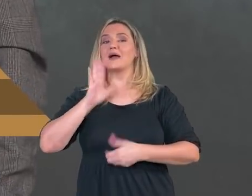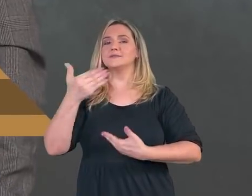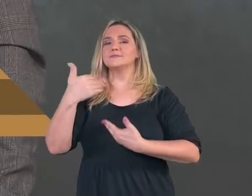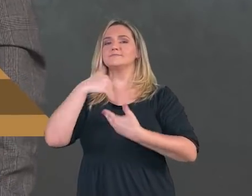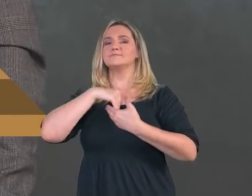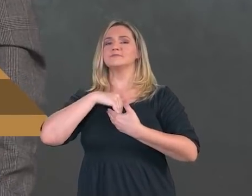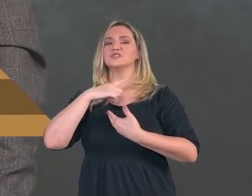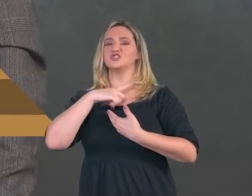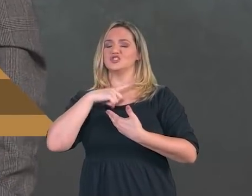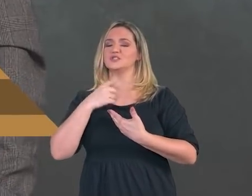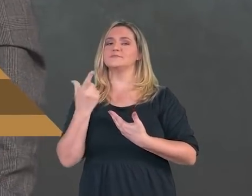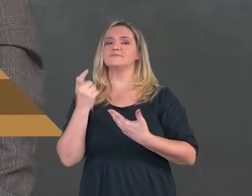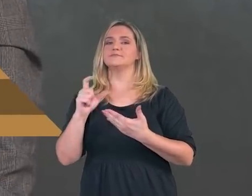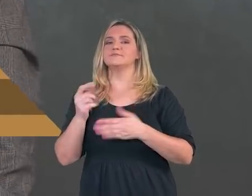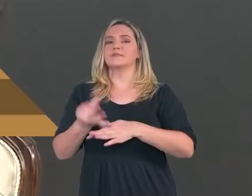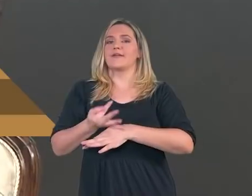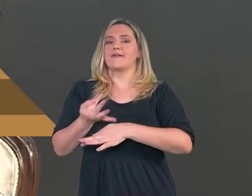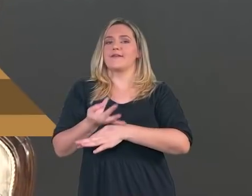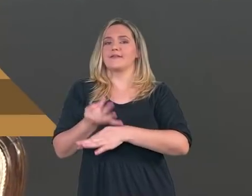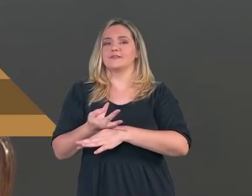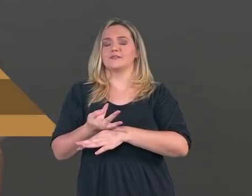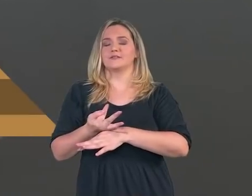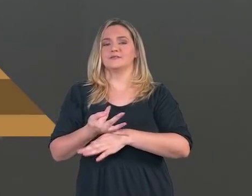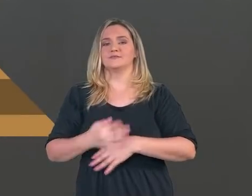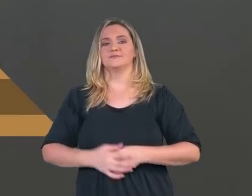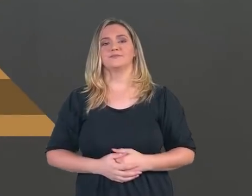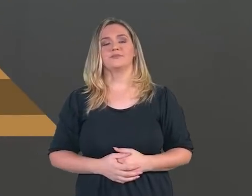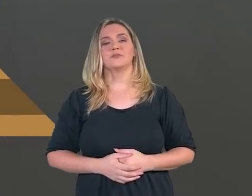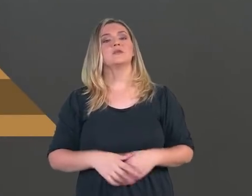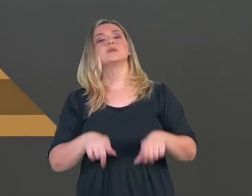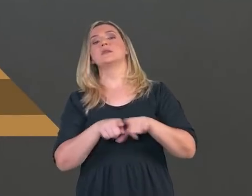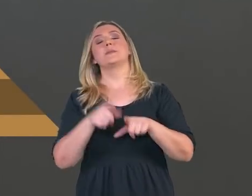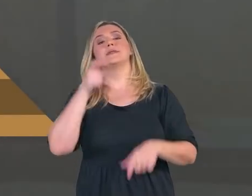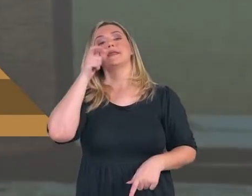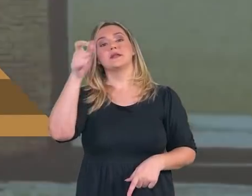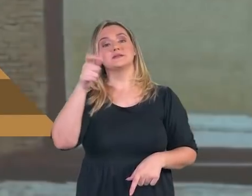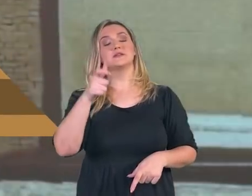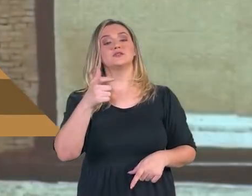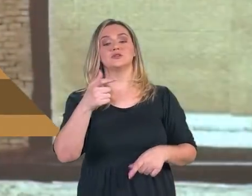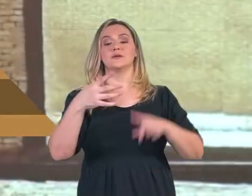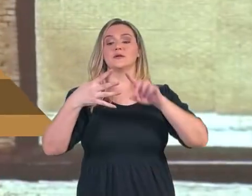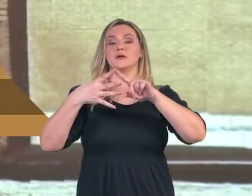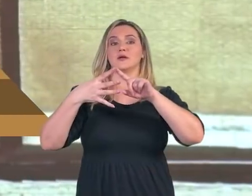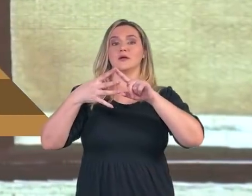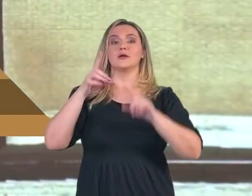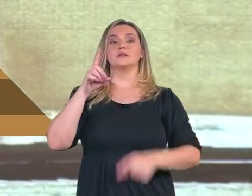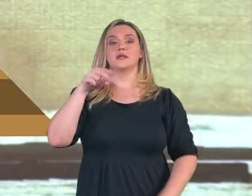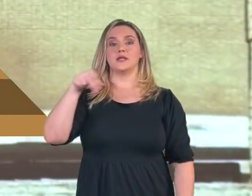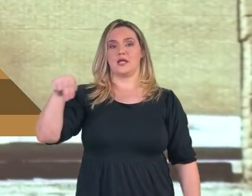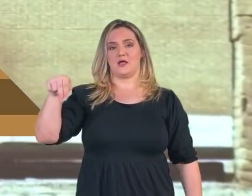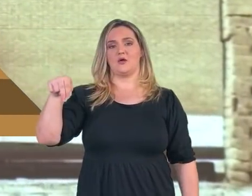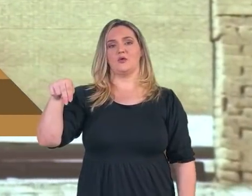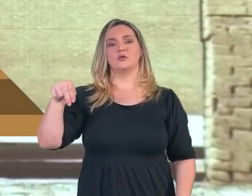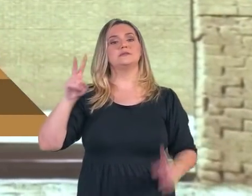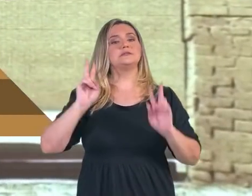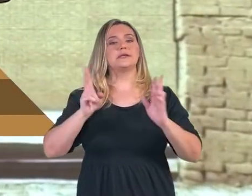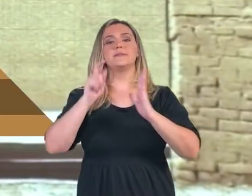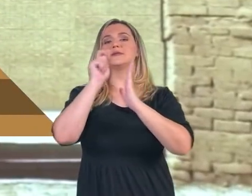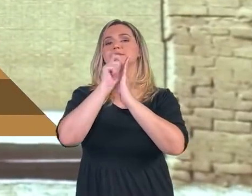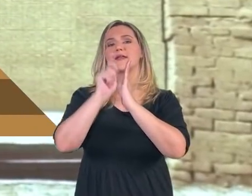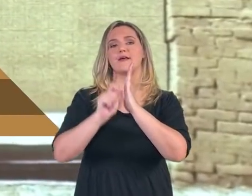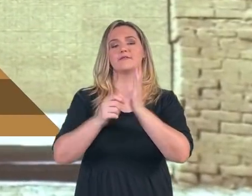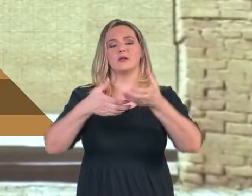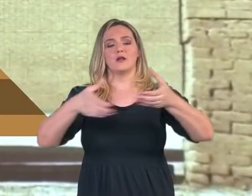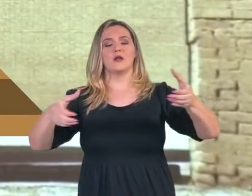sua identidade. Interessante também que, diferente dos seus companheiros, Daniel se identifica no restante do livro